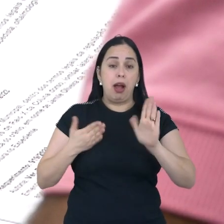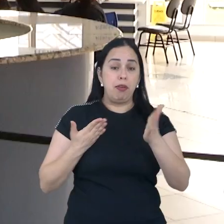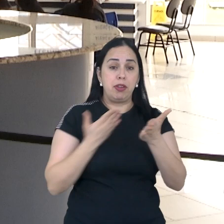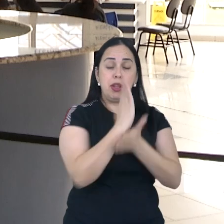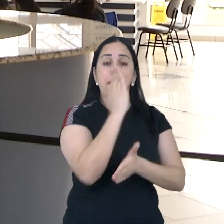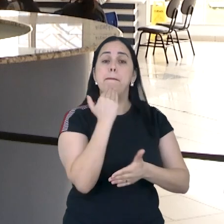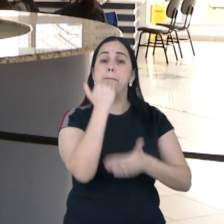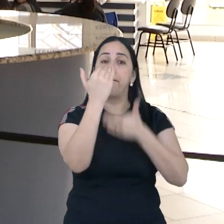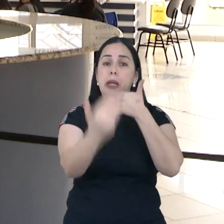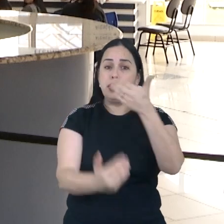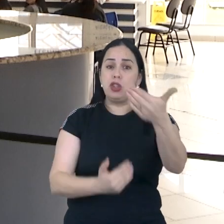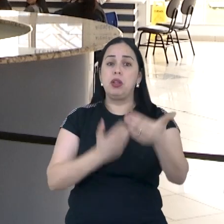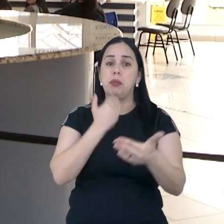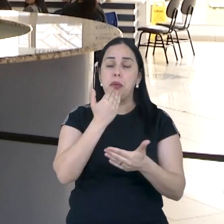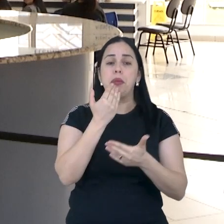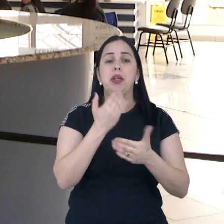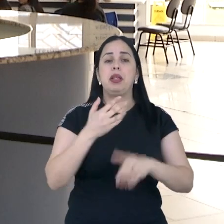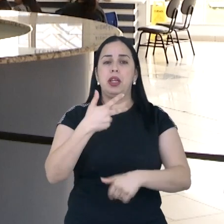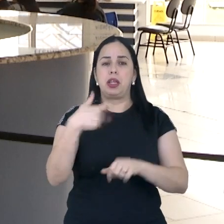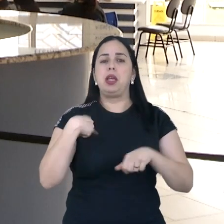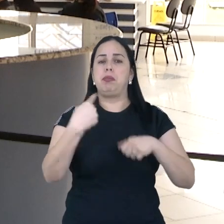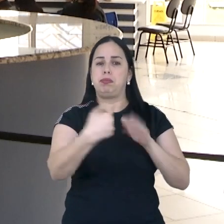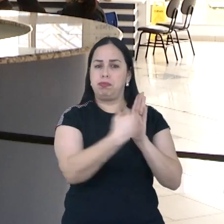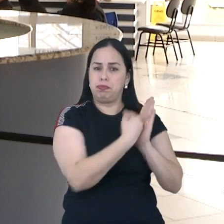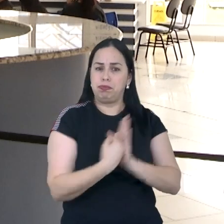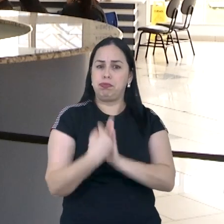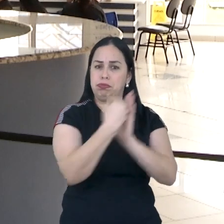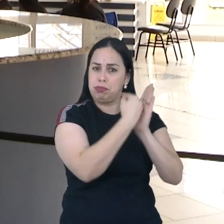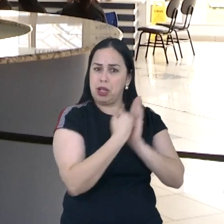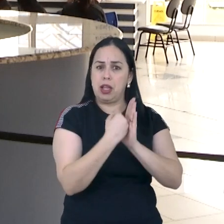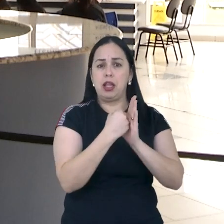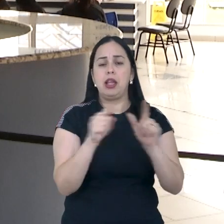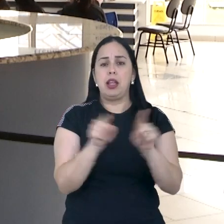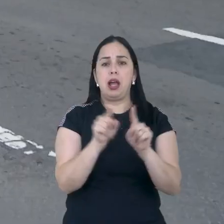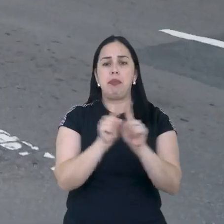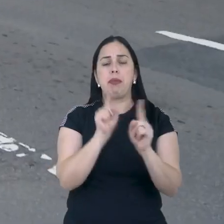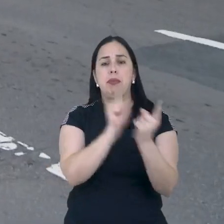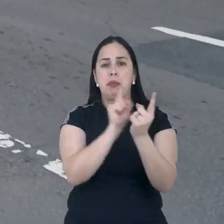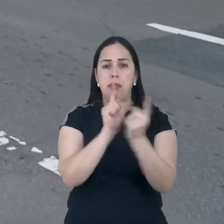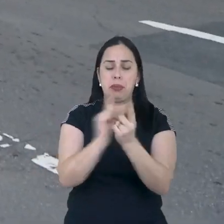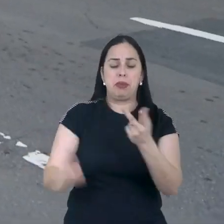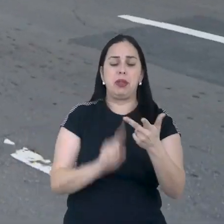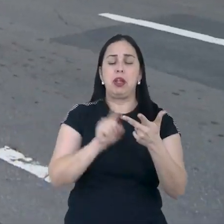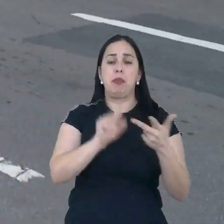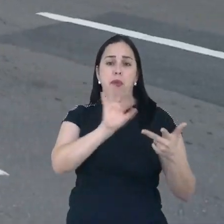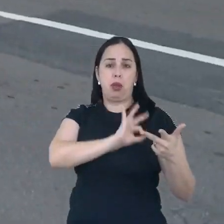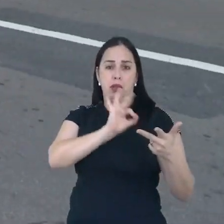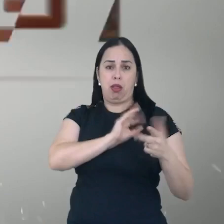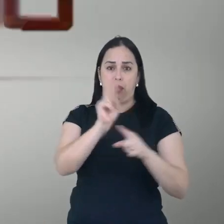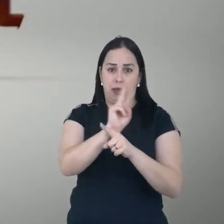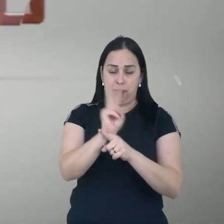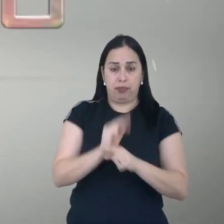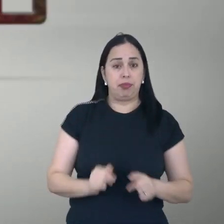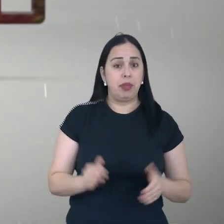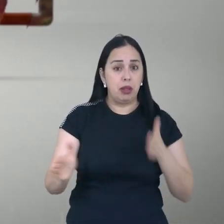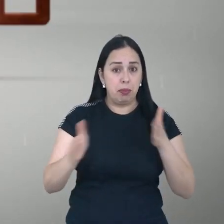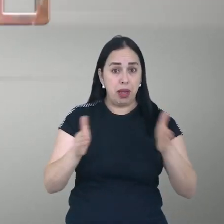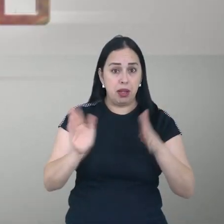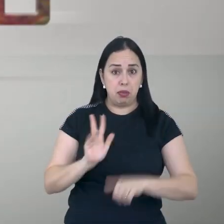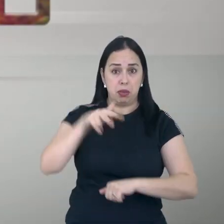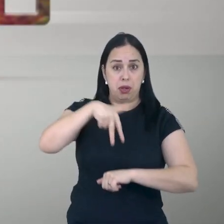aprovados estão solicitações para a realização de exames e consultas na área da saúde e rondas policiais. Já